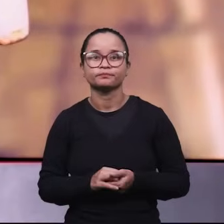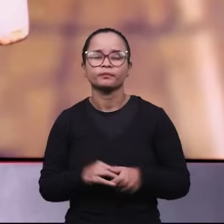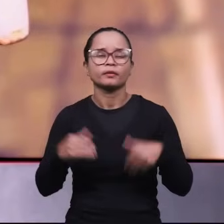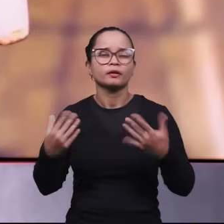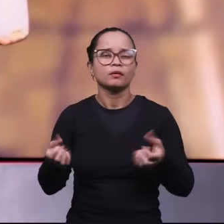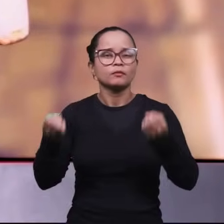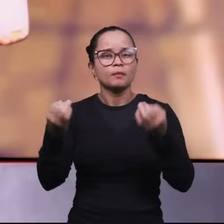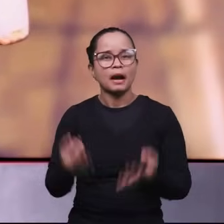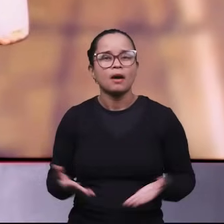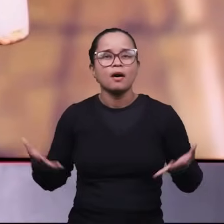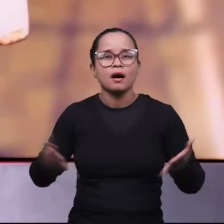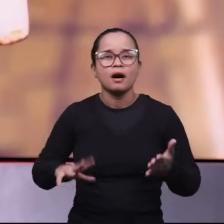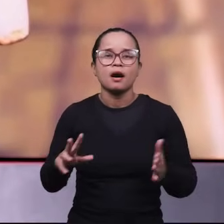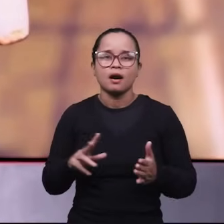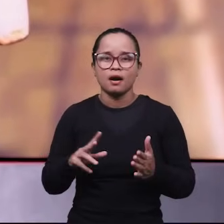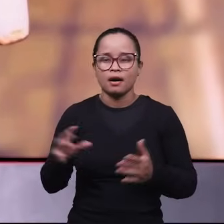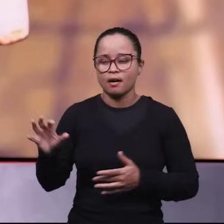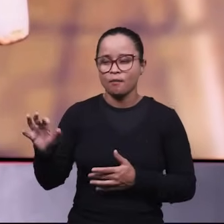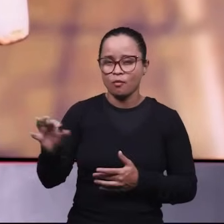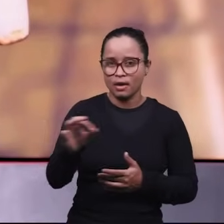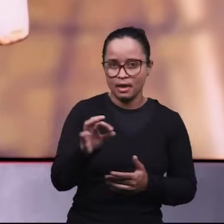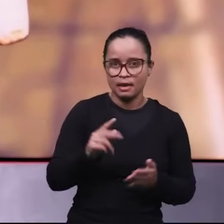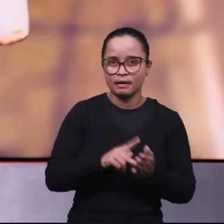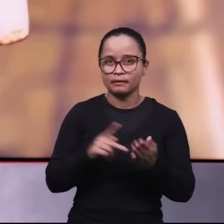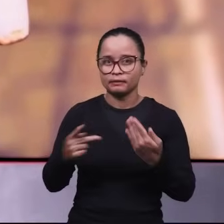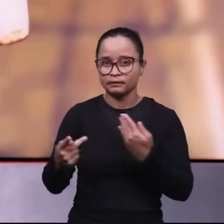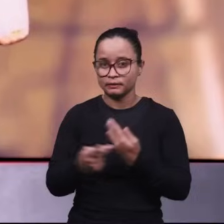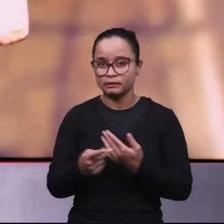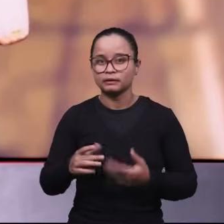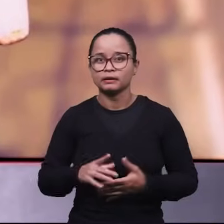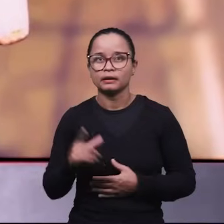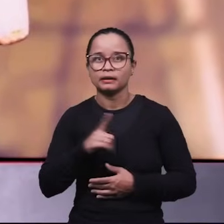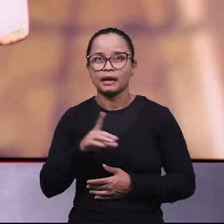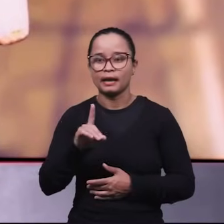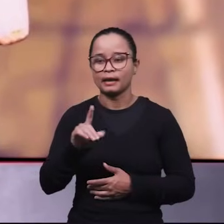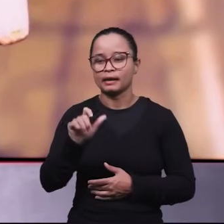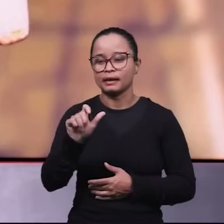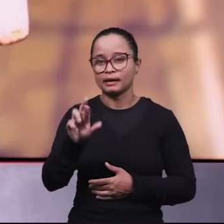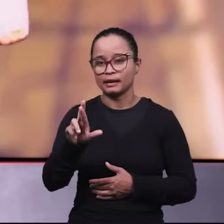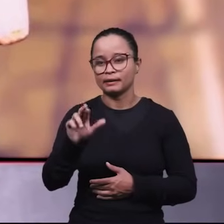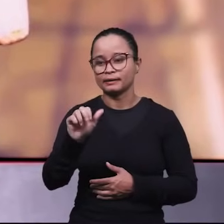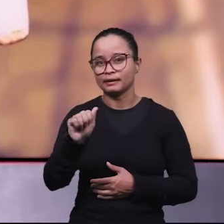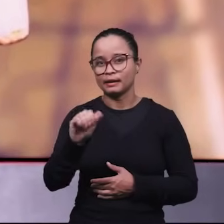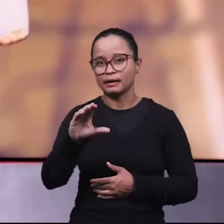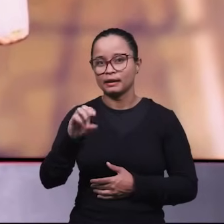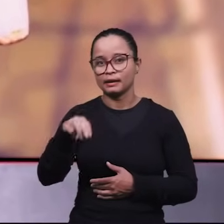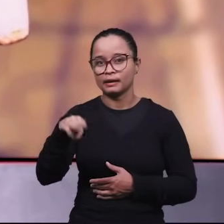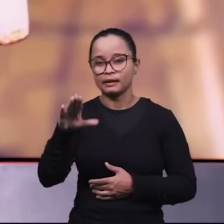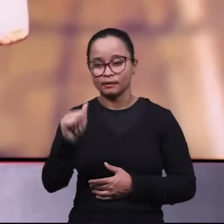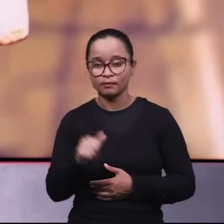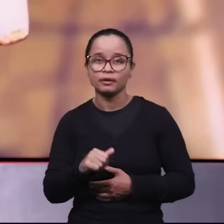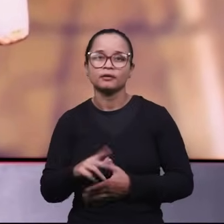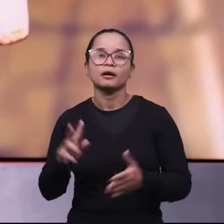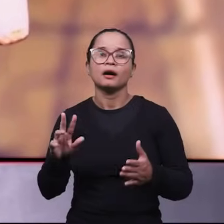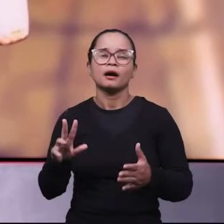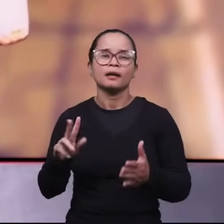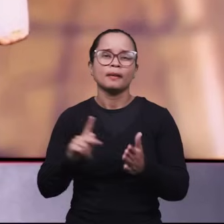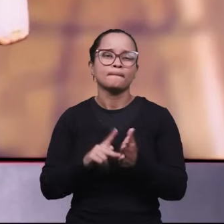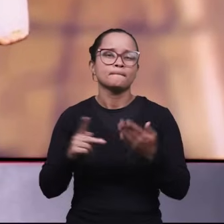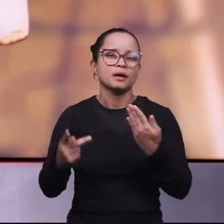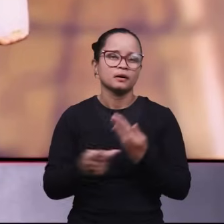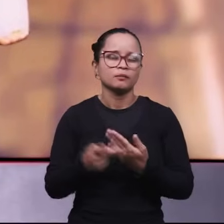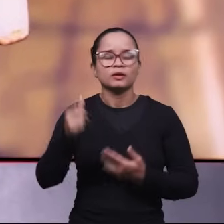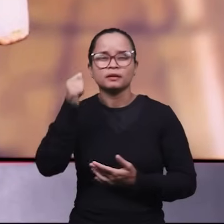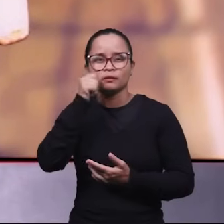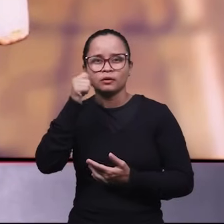das moedas das parábolas. A dracma aparece apenas na parábola da mulher que